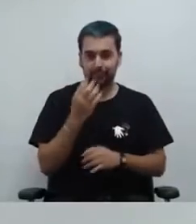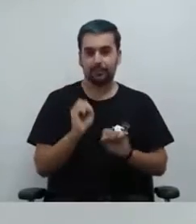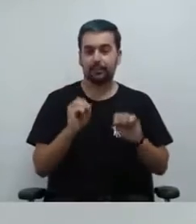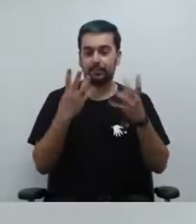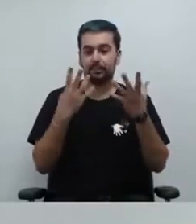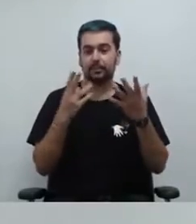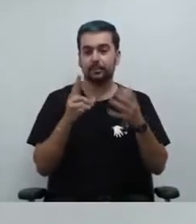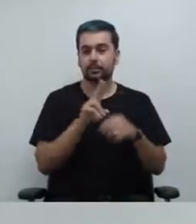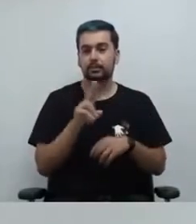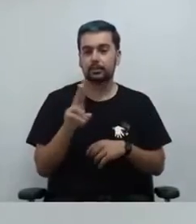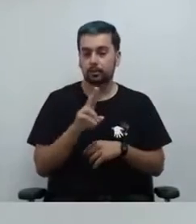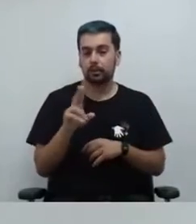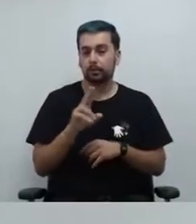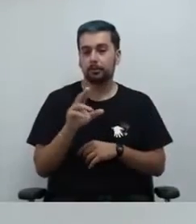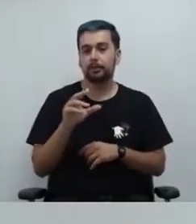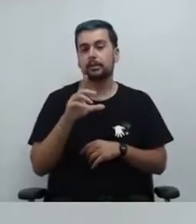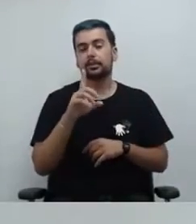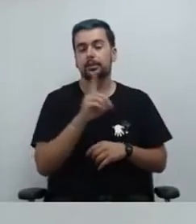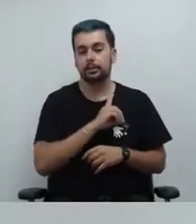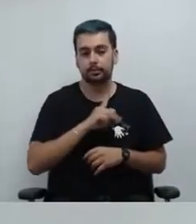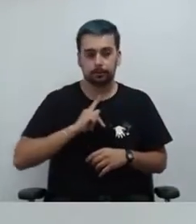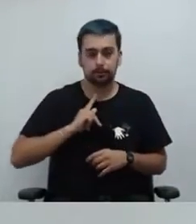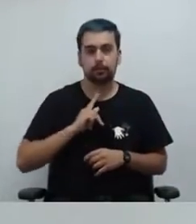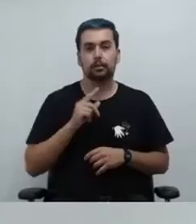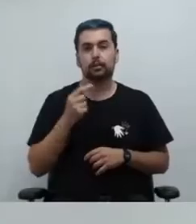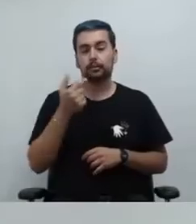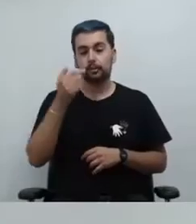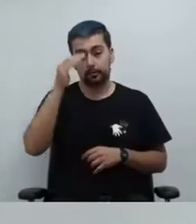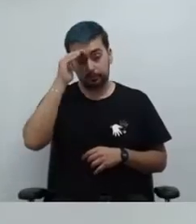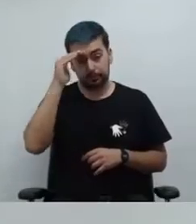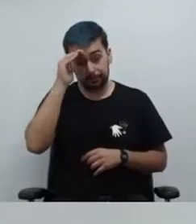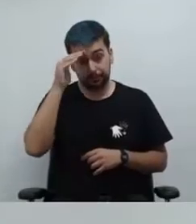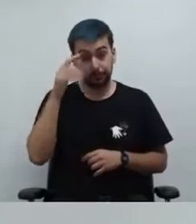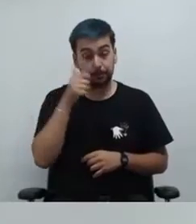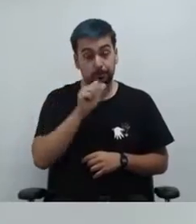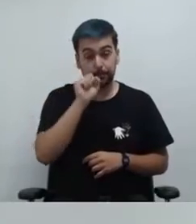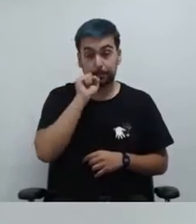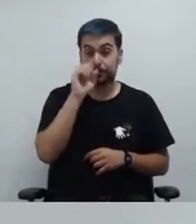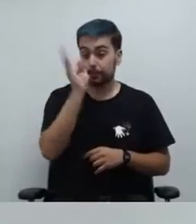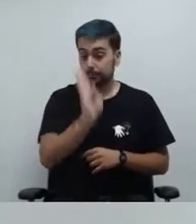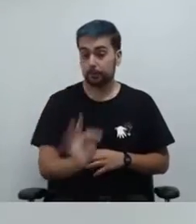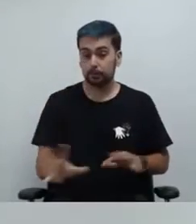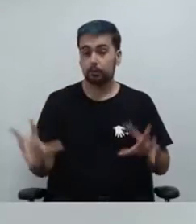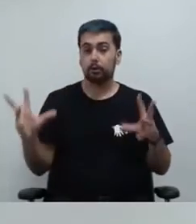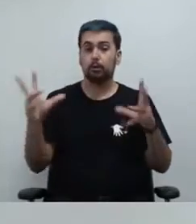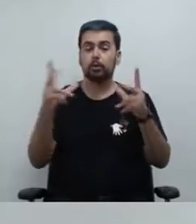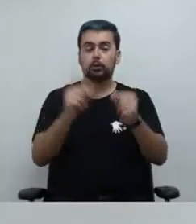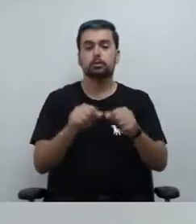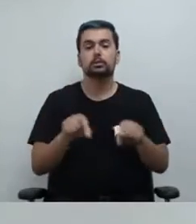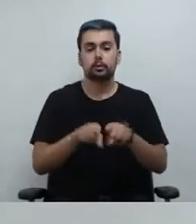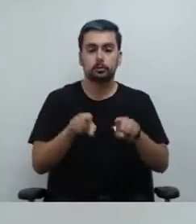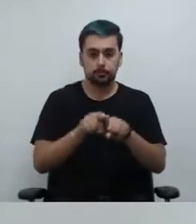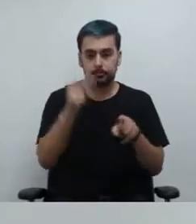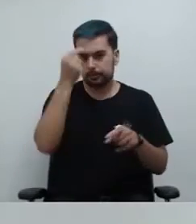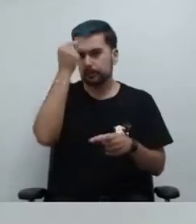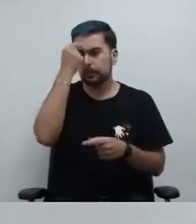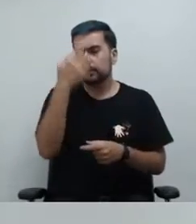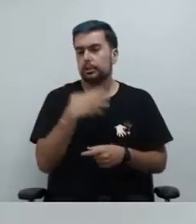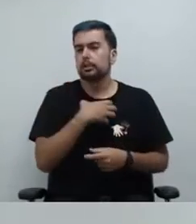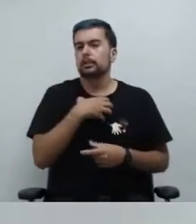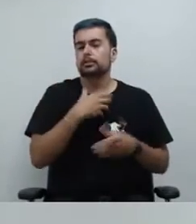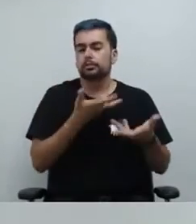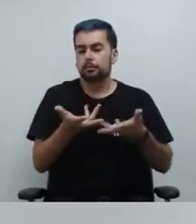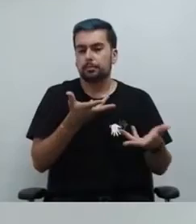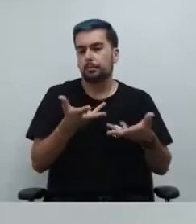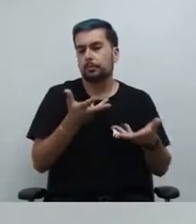evento chamado Defensoria Escuta as Mães, em que ouvimos mães do Brasil inteiro e defensorias do Brasil inteiro para pensar qual seria esse modelo de atuação